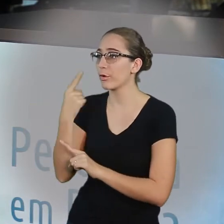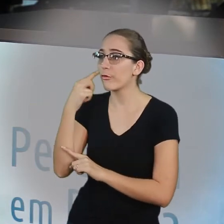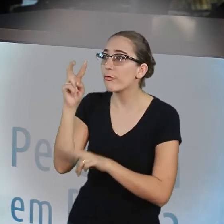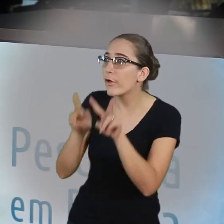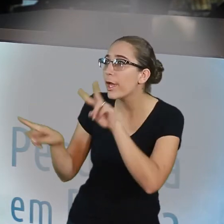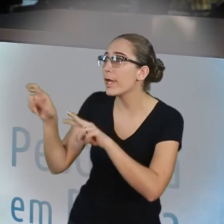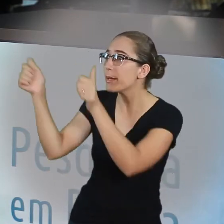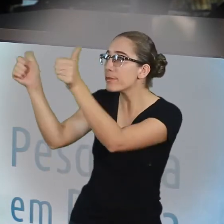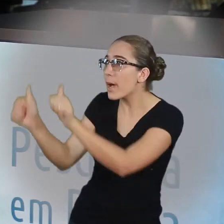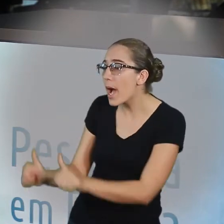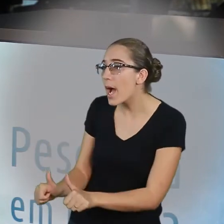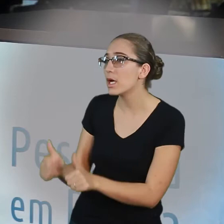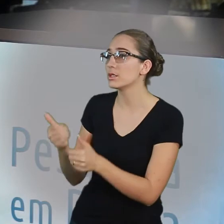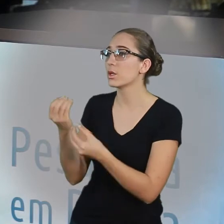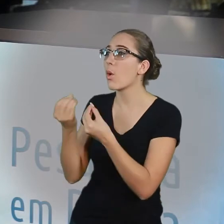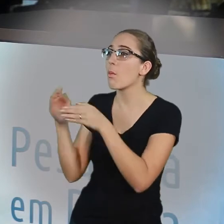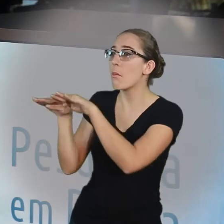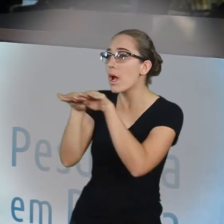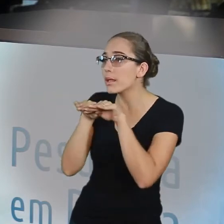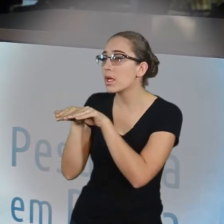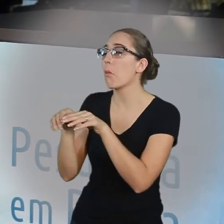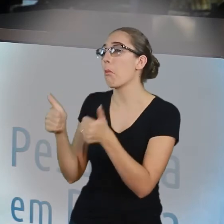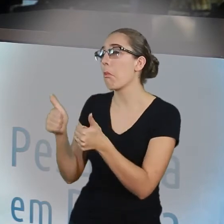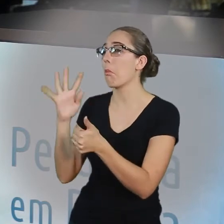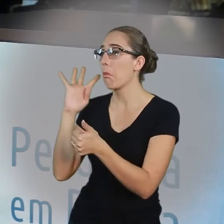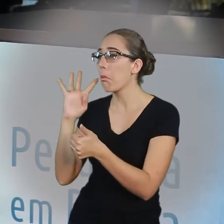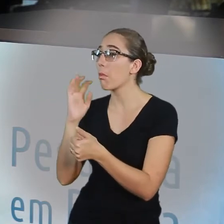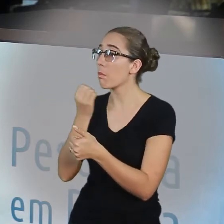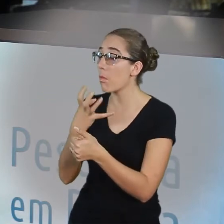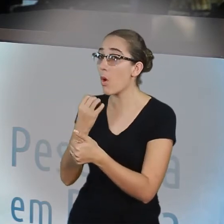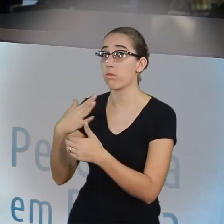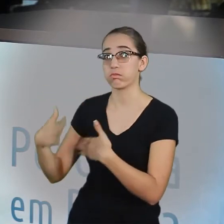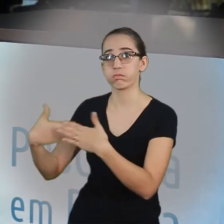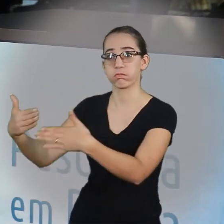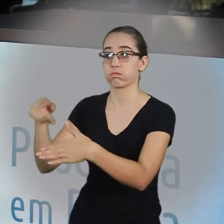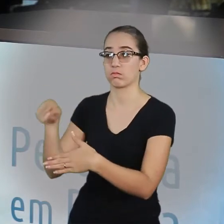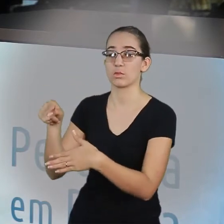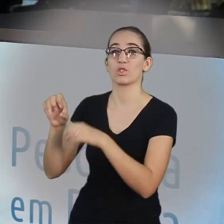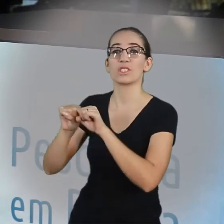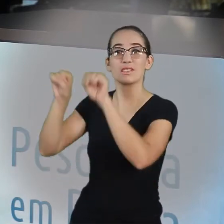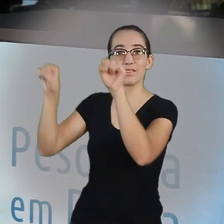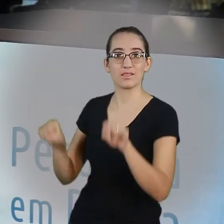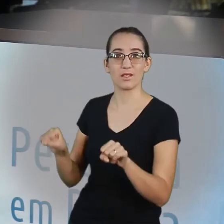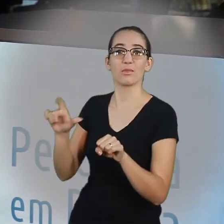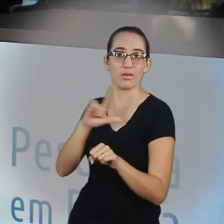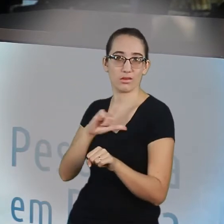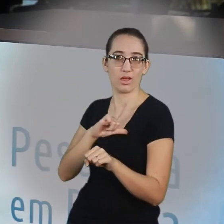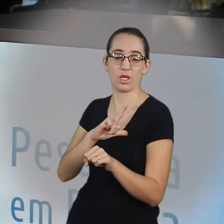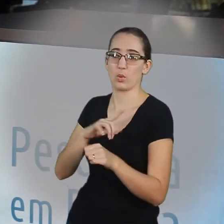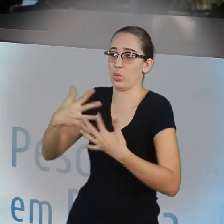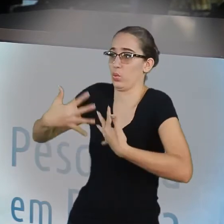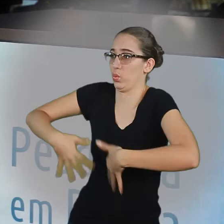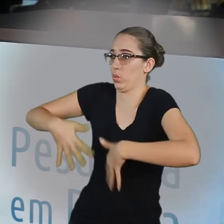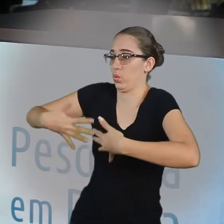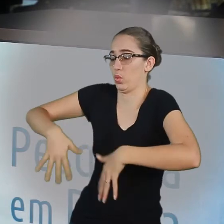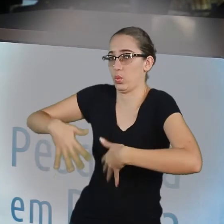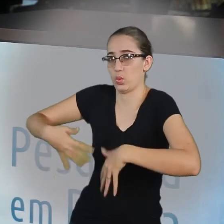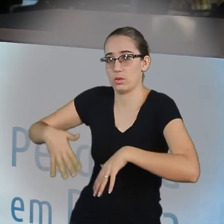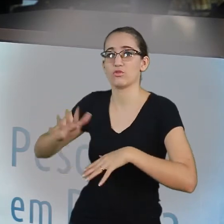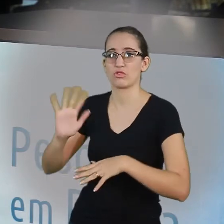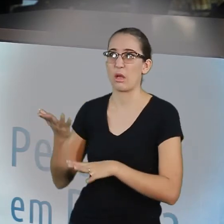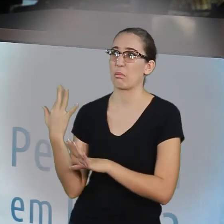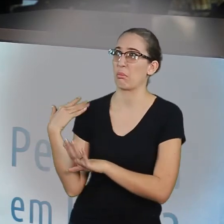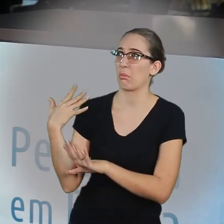imagens, identificar padrões e assim por diante. É isso que os sistemas têm um sucesso gigantesco, particularmente nos